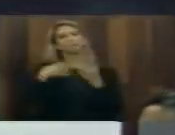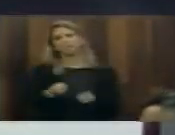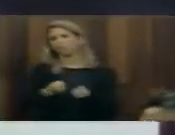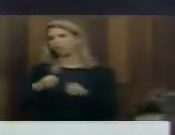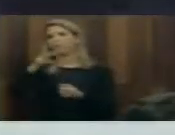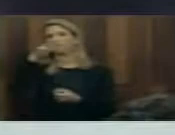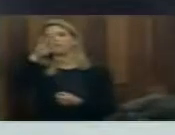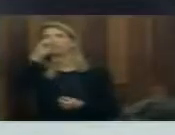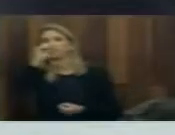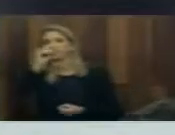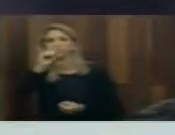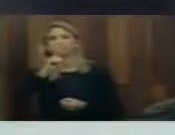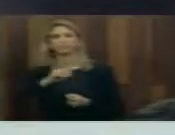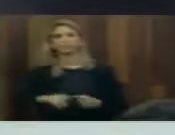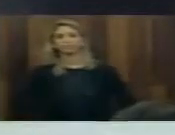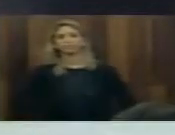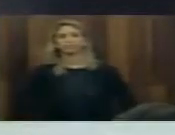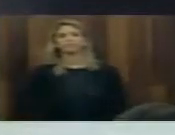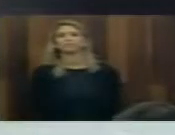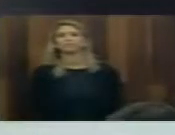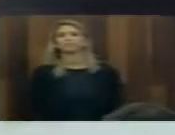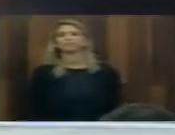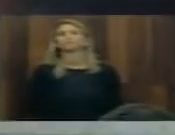Derrubado, veto.